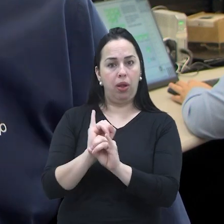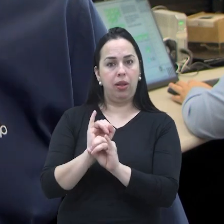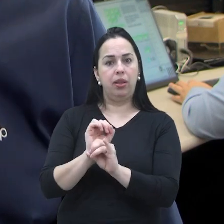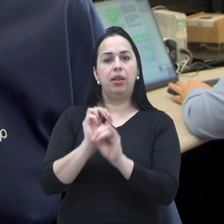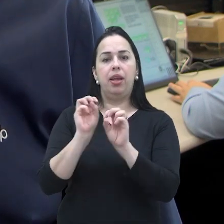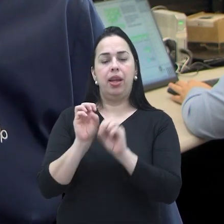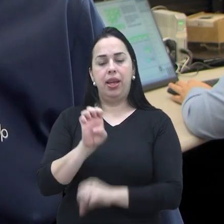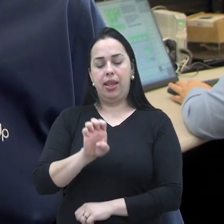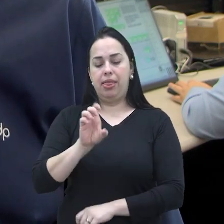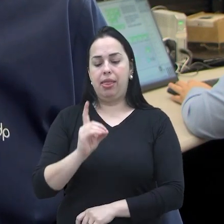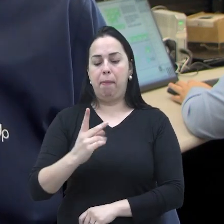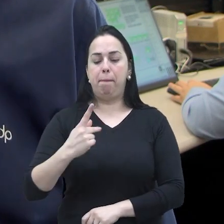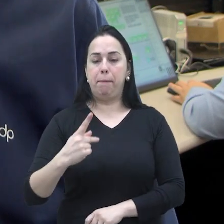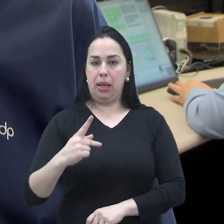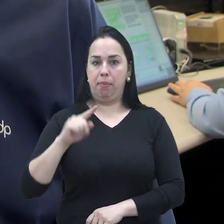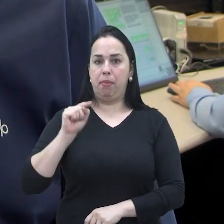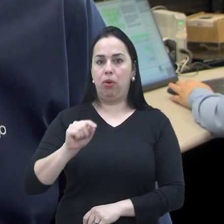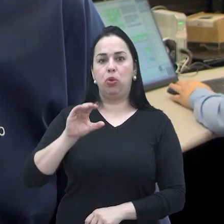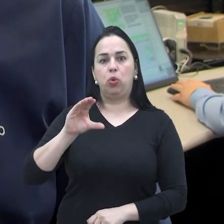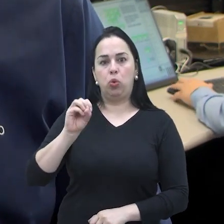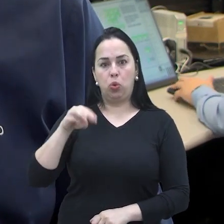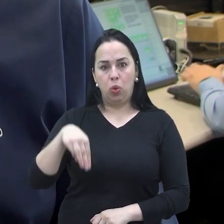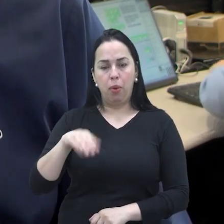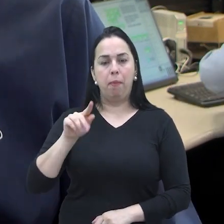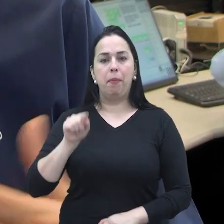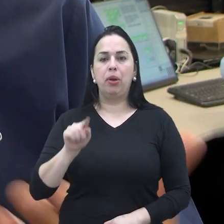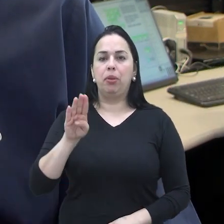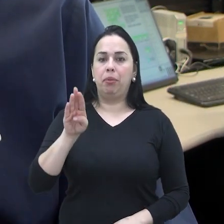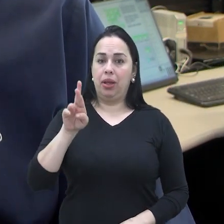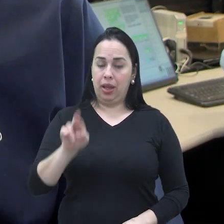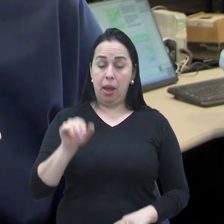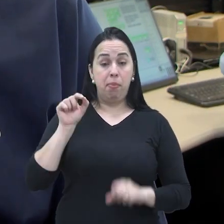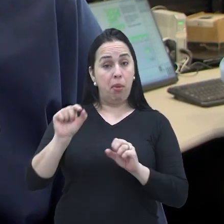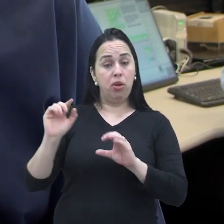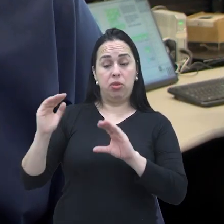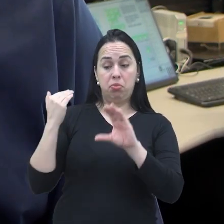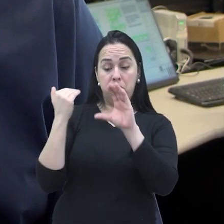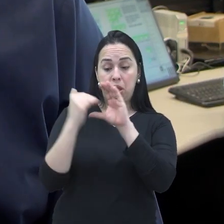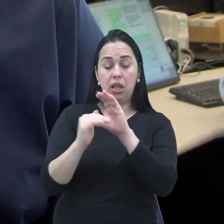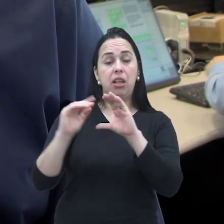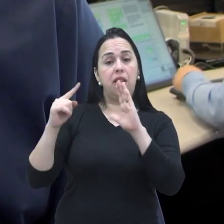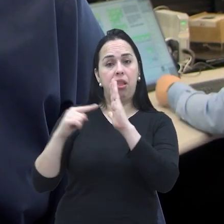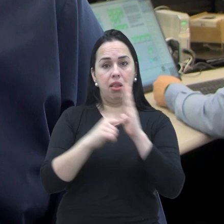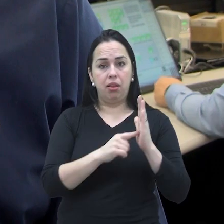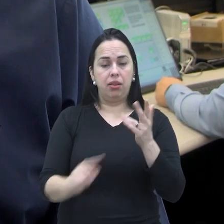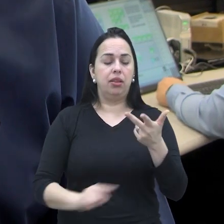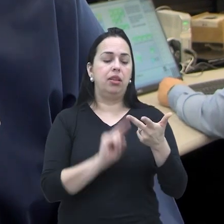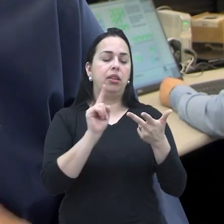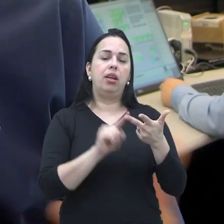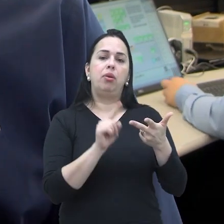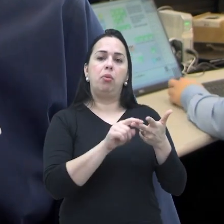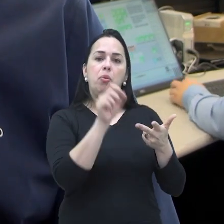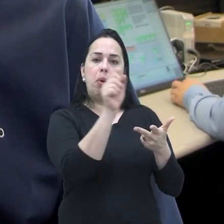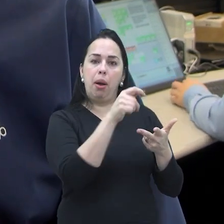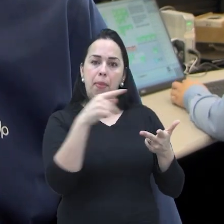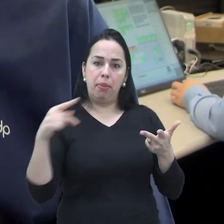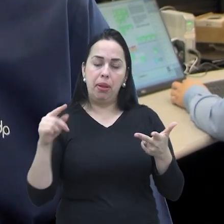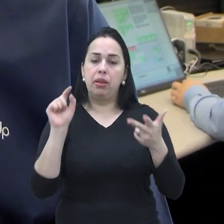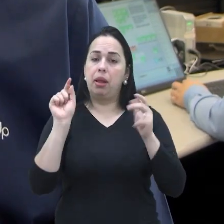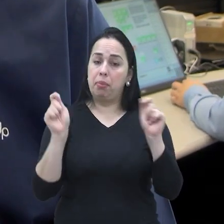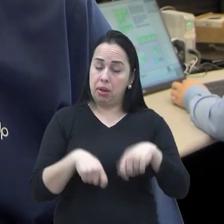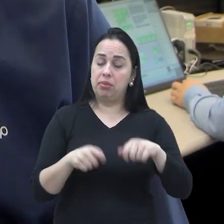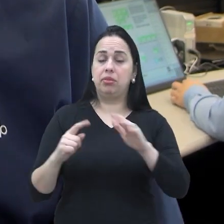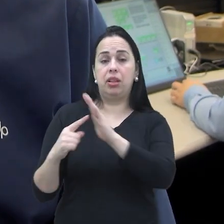o edponline.com.br, que pode ser utilizado para denúncia, tem o aplicativo